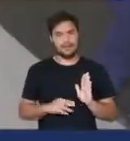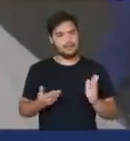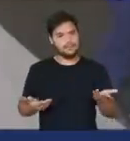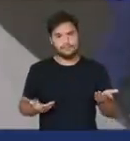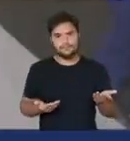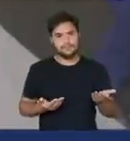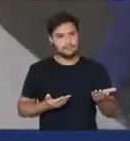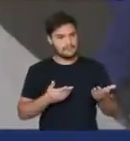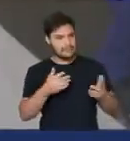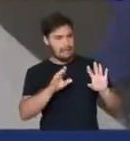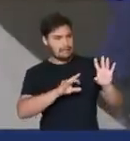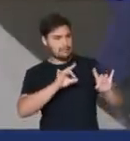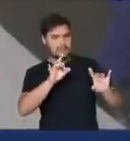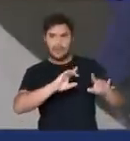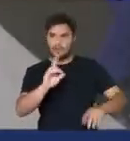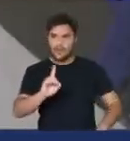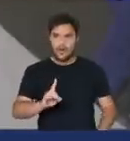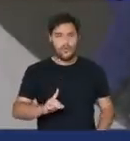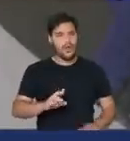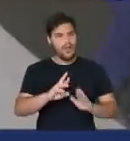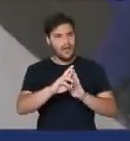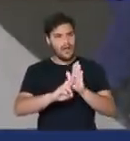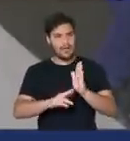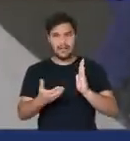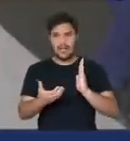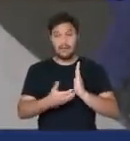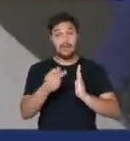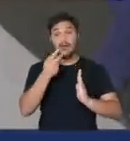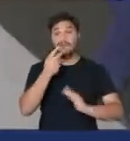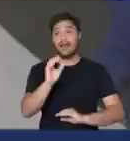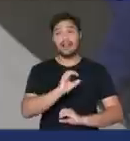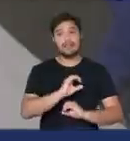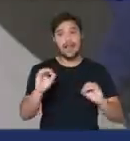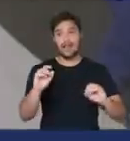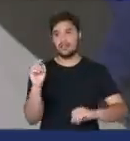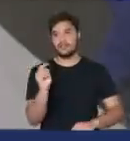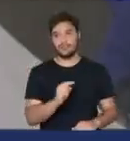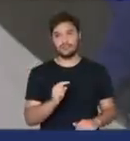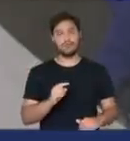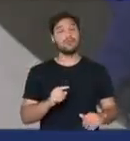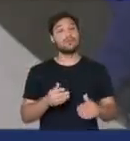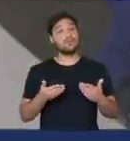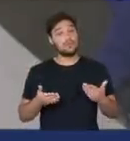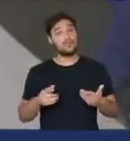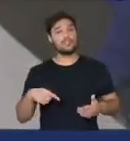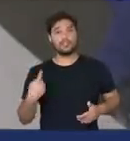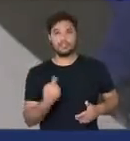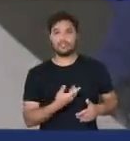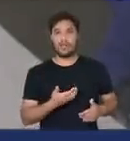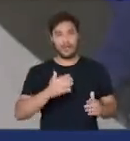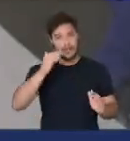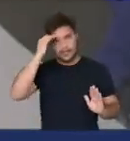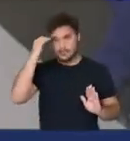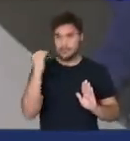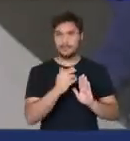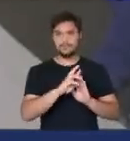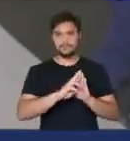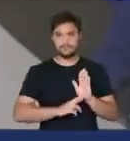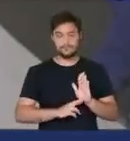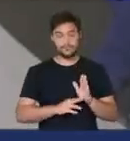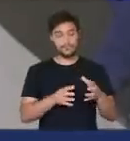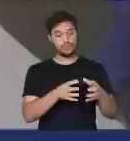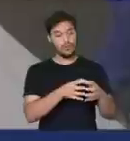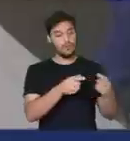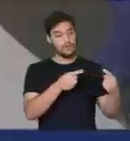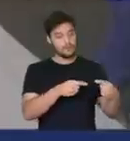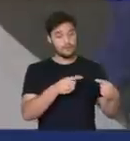há essa excepcionalidade. O regimento não prevê esse tipo de situação e nós estamos aqui para cumprir com o regimento. A